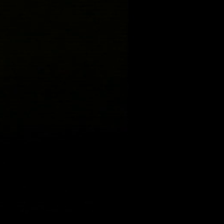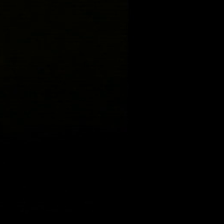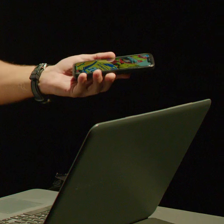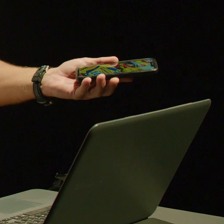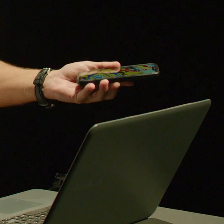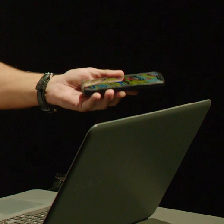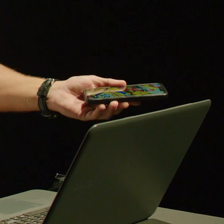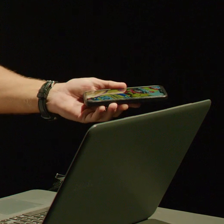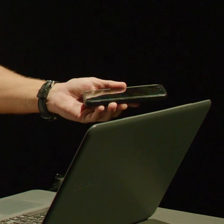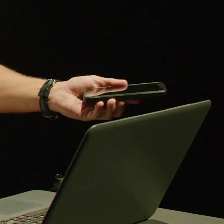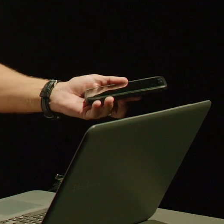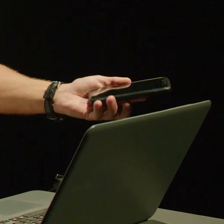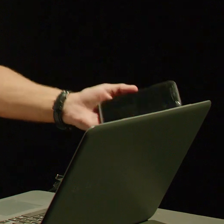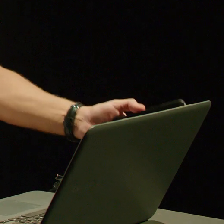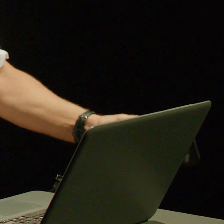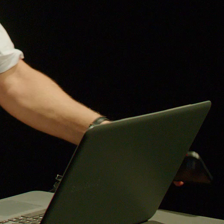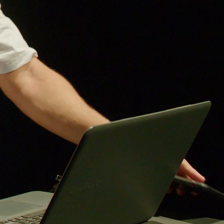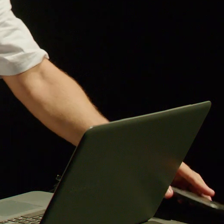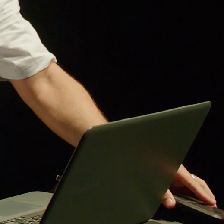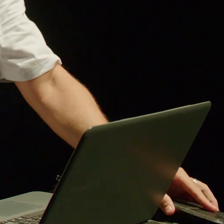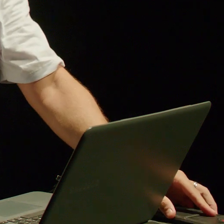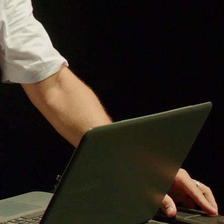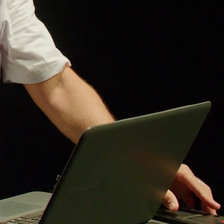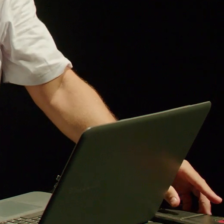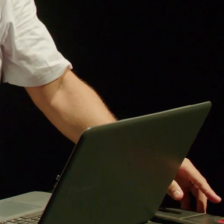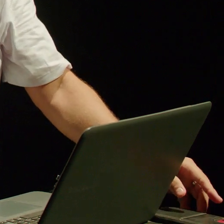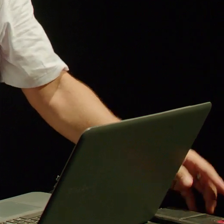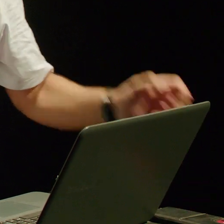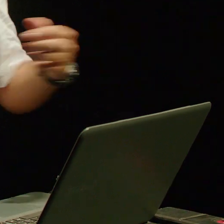diz... Hã? O quê?